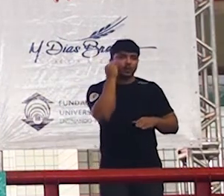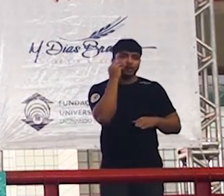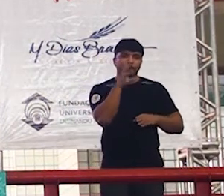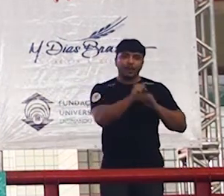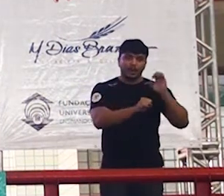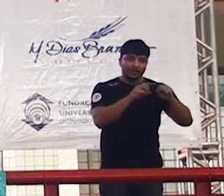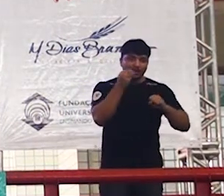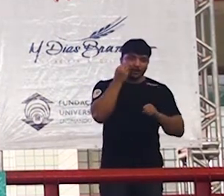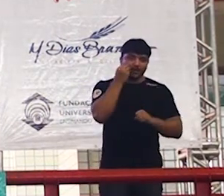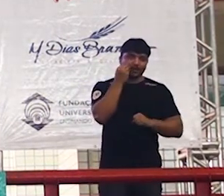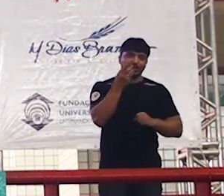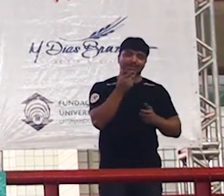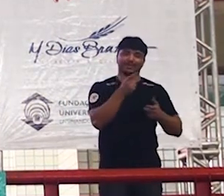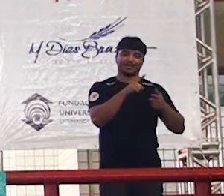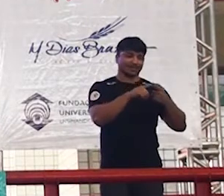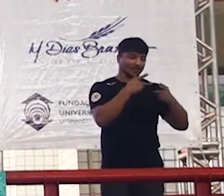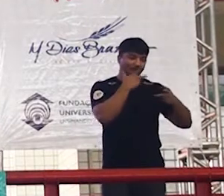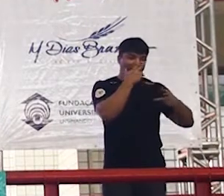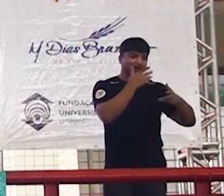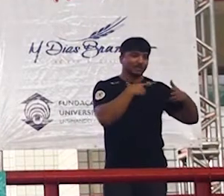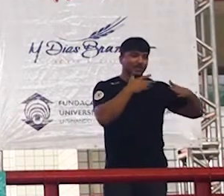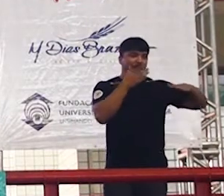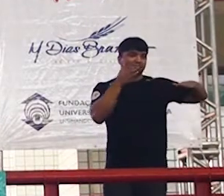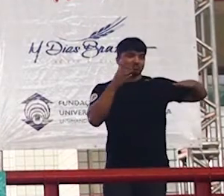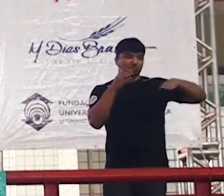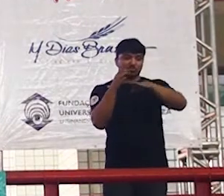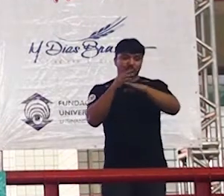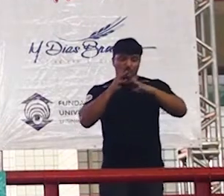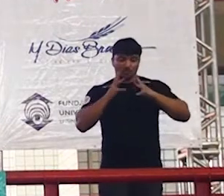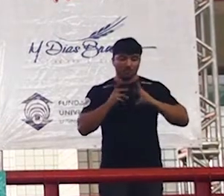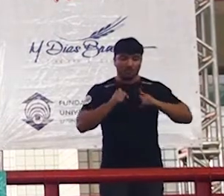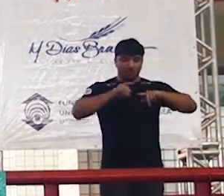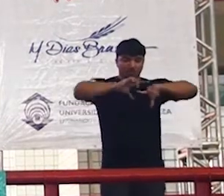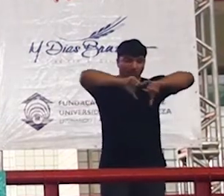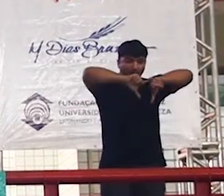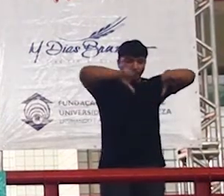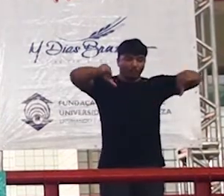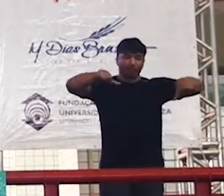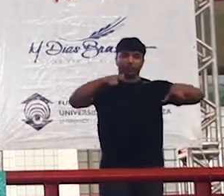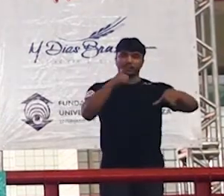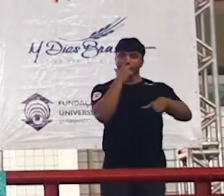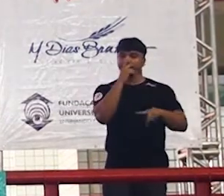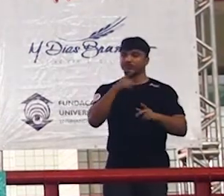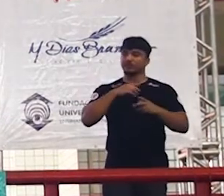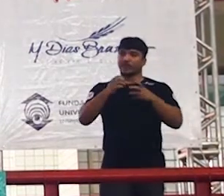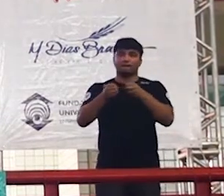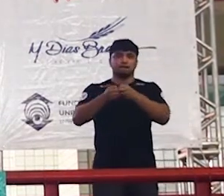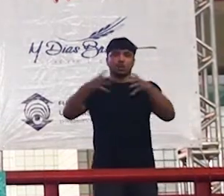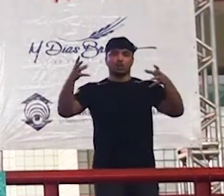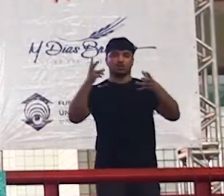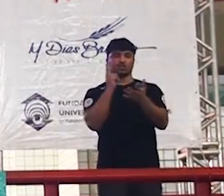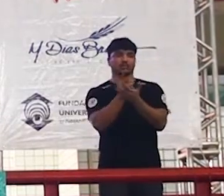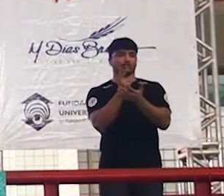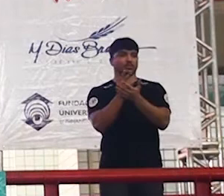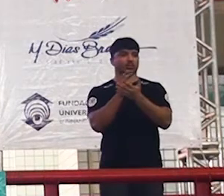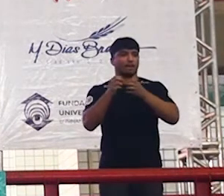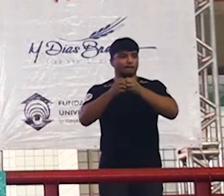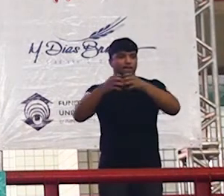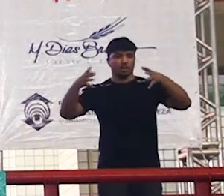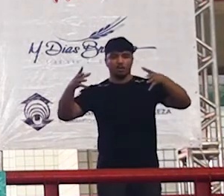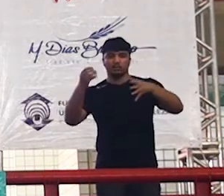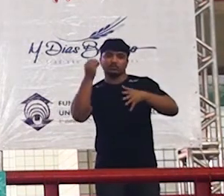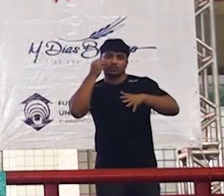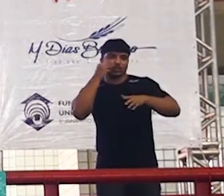né? E o Papaléguas passava naquela estrada deserta, e o coiote colocava uma bomba no meio do caminho. Ele